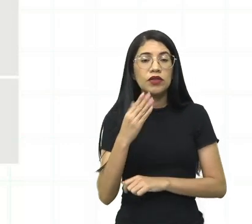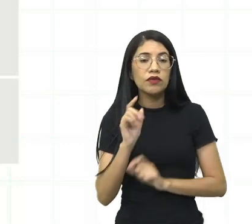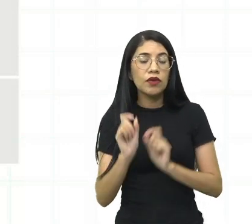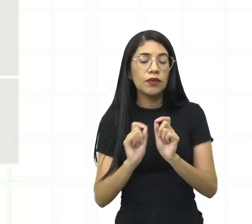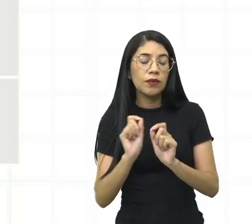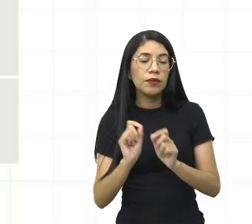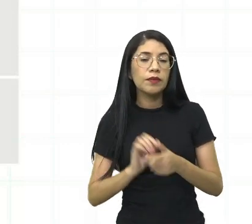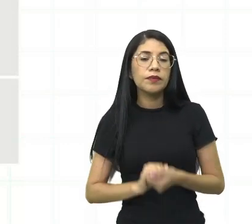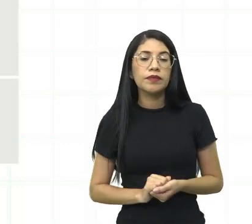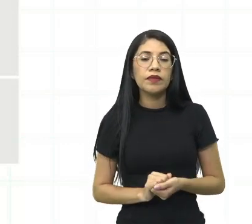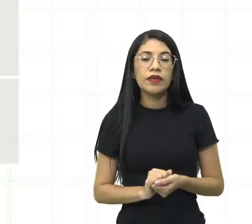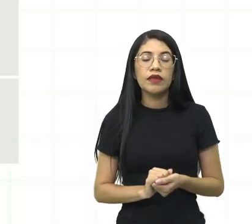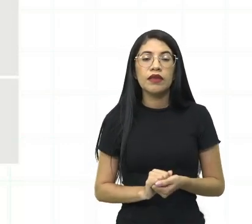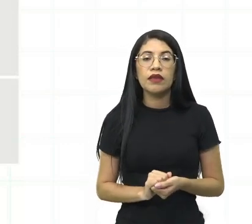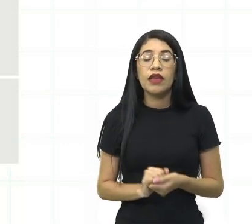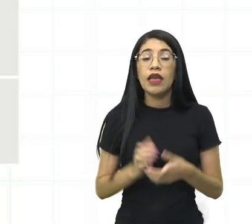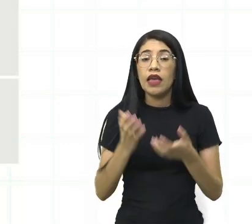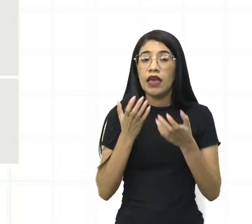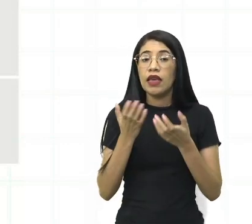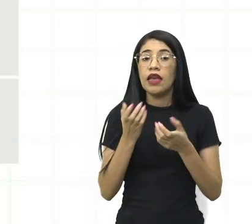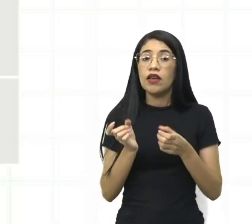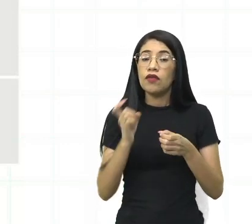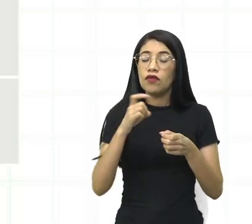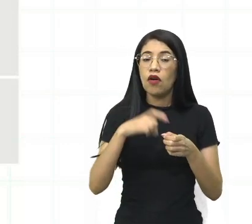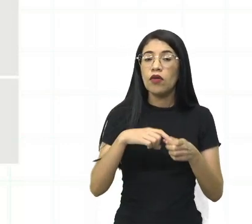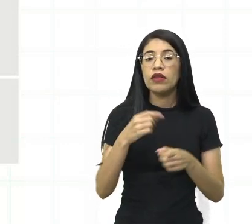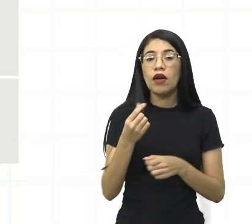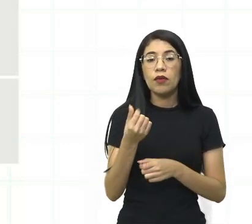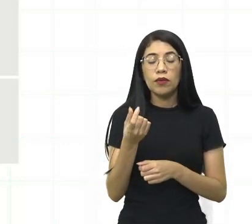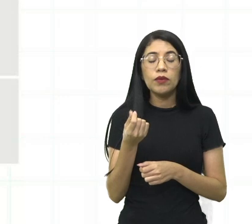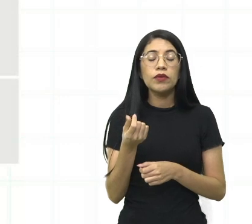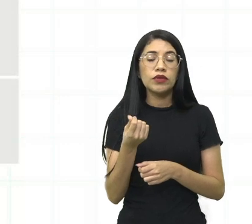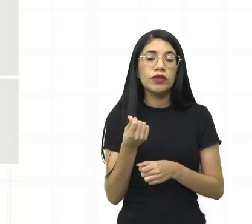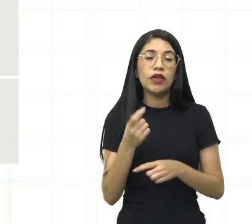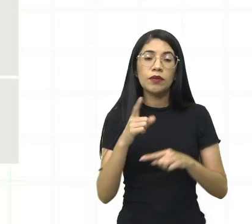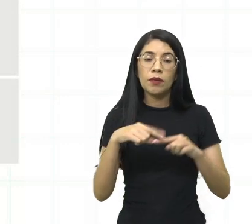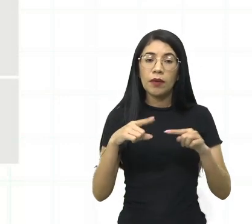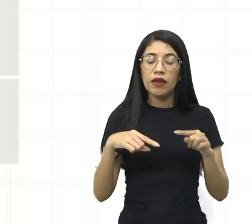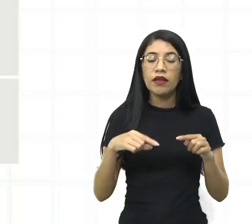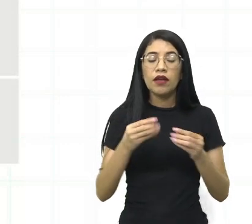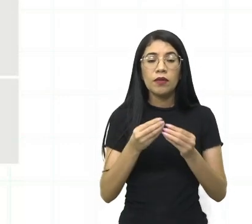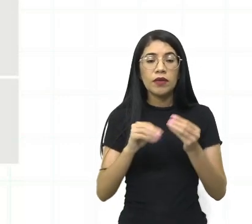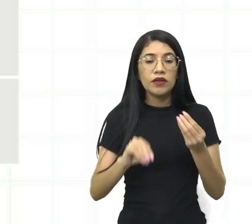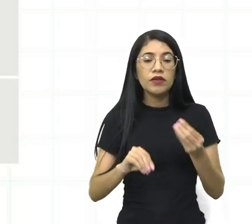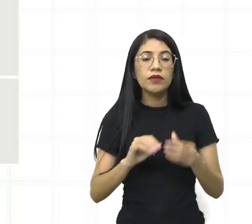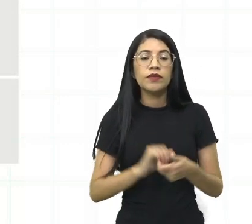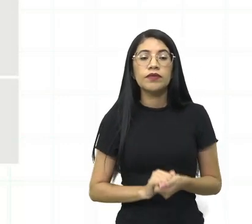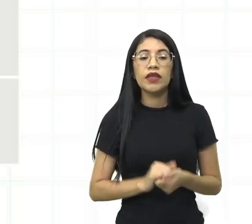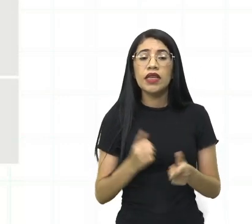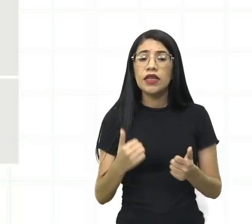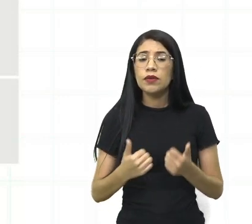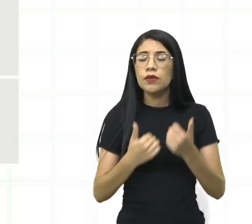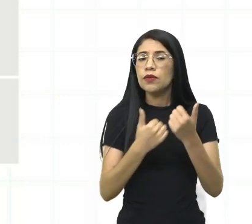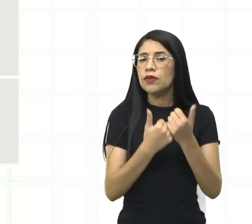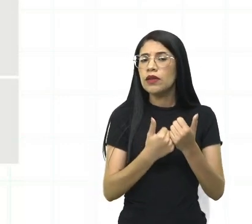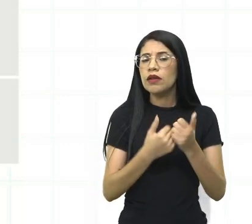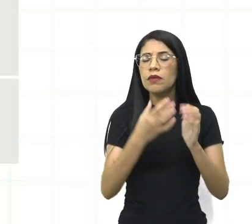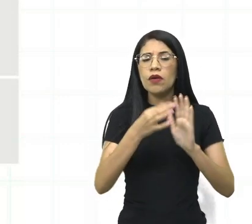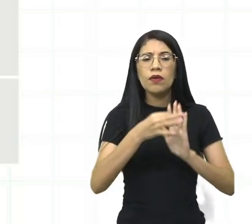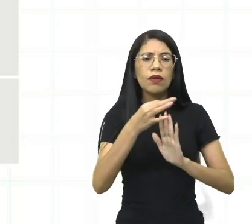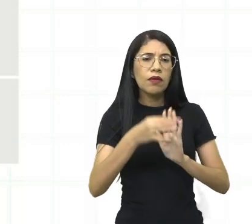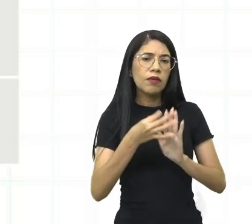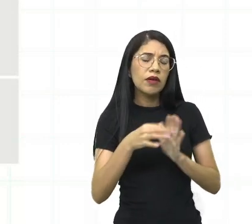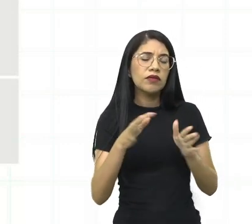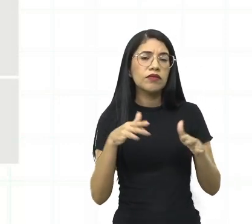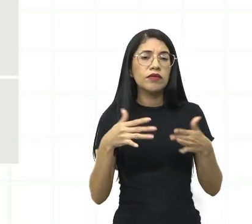dele? Eles querem um reembolso, eles querem o lado financeiro, e aí a sustentação, ou seja, os argumentos